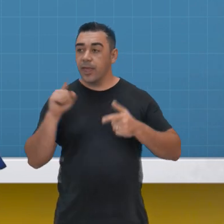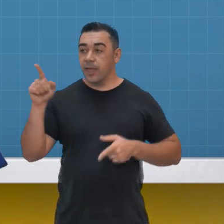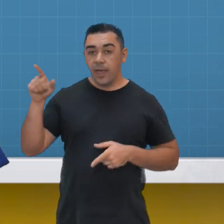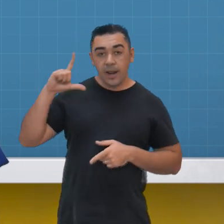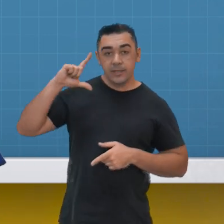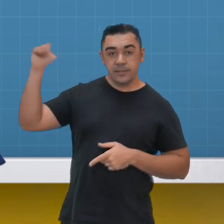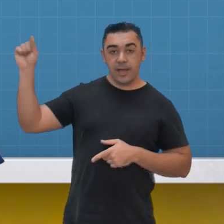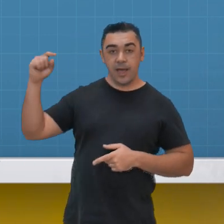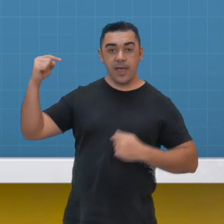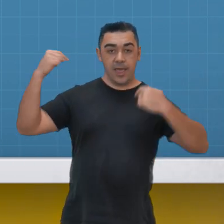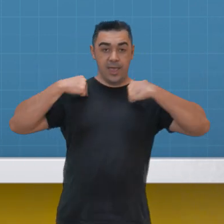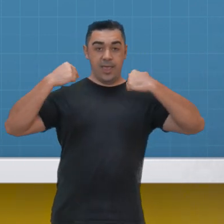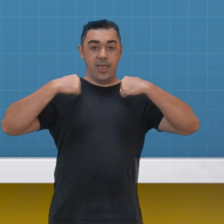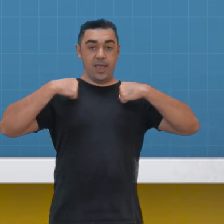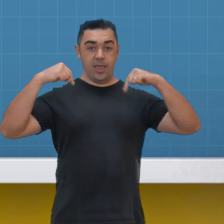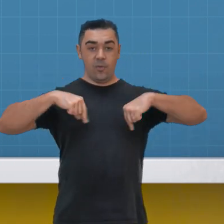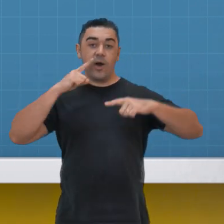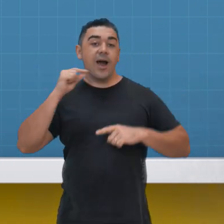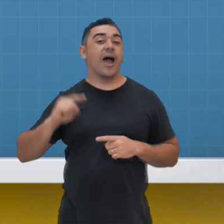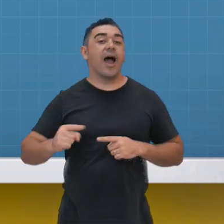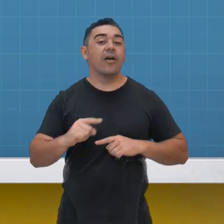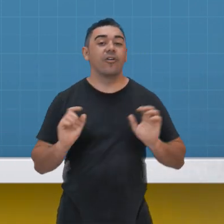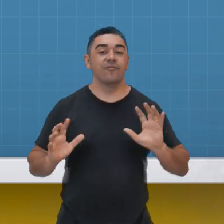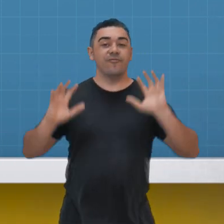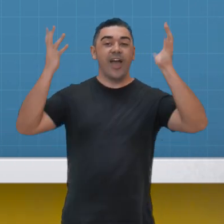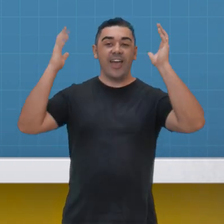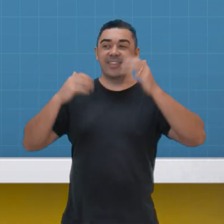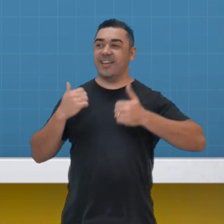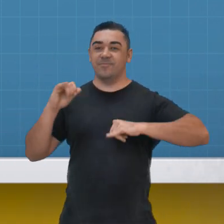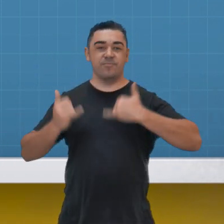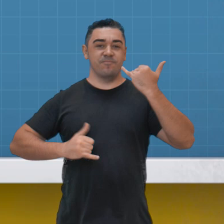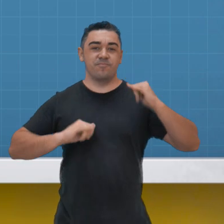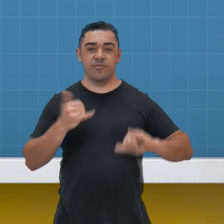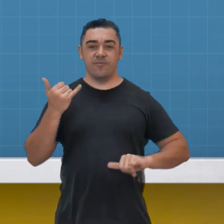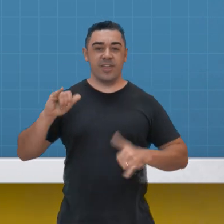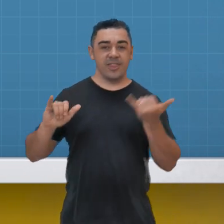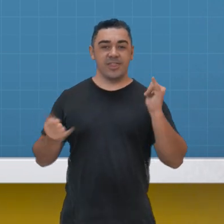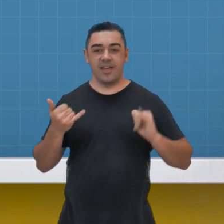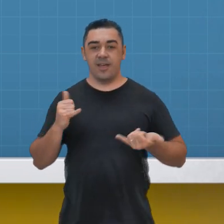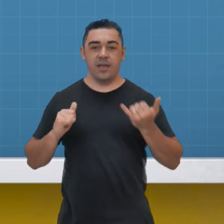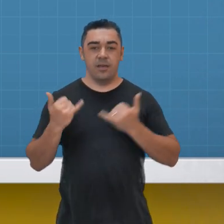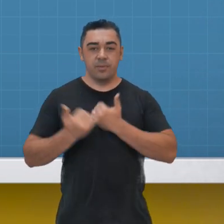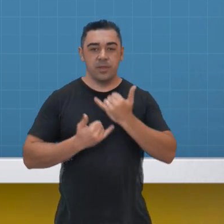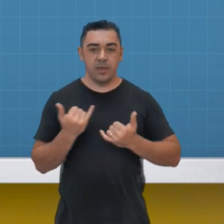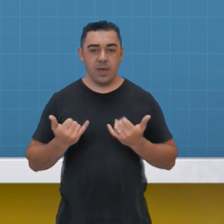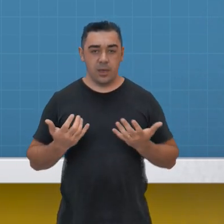Quando eles saem de casa, os ratos fazem a festa. Quem seriam os ratos?